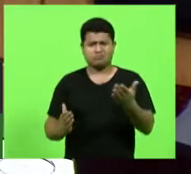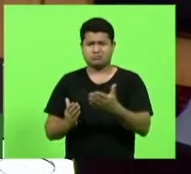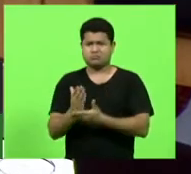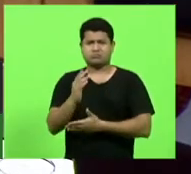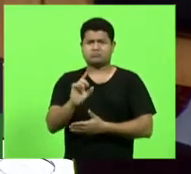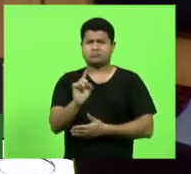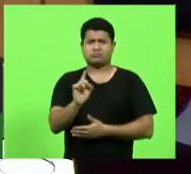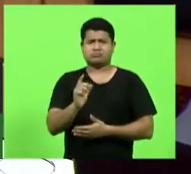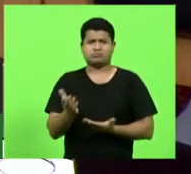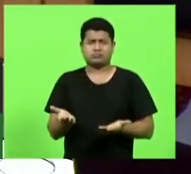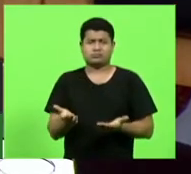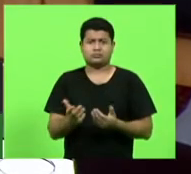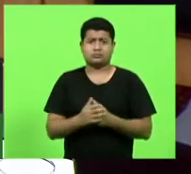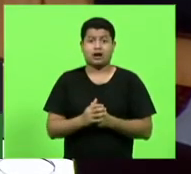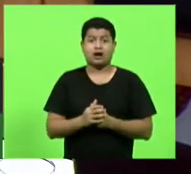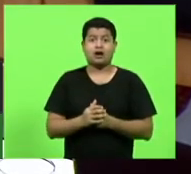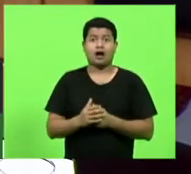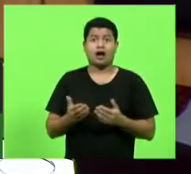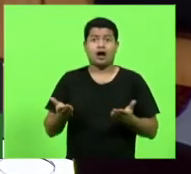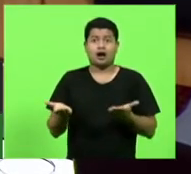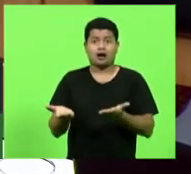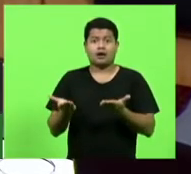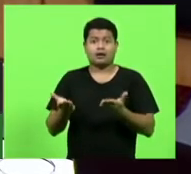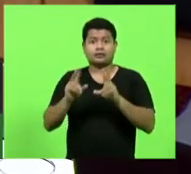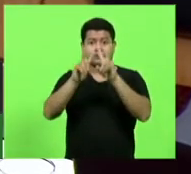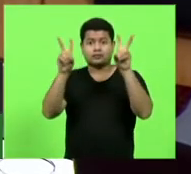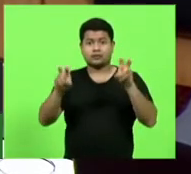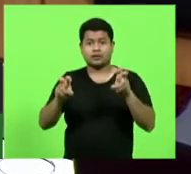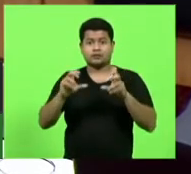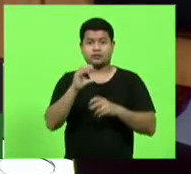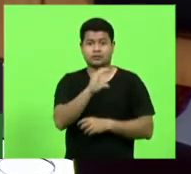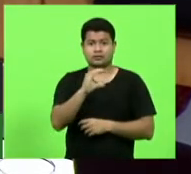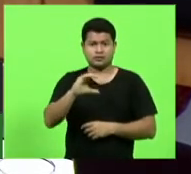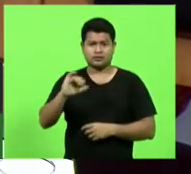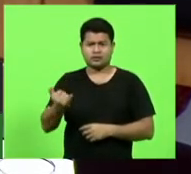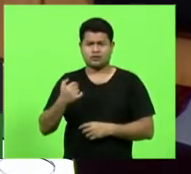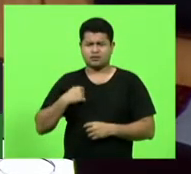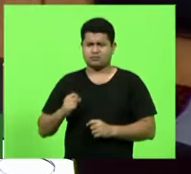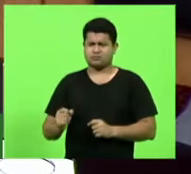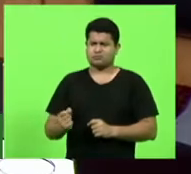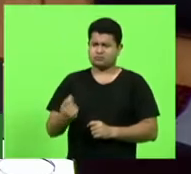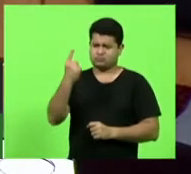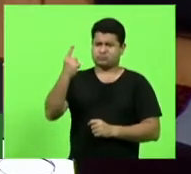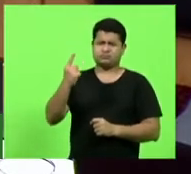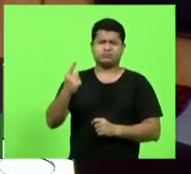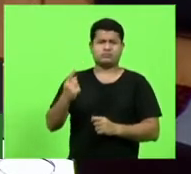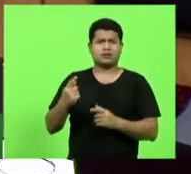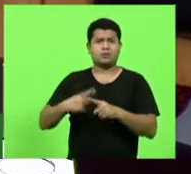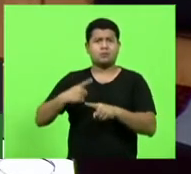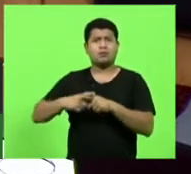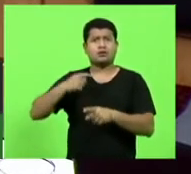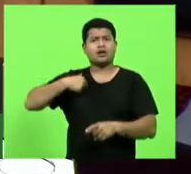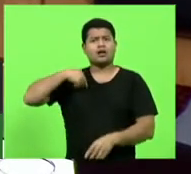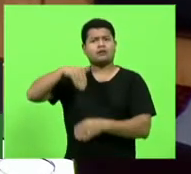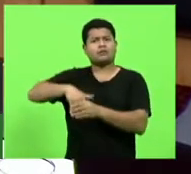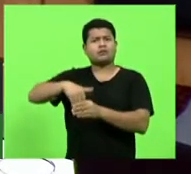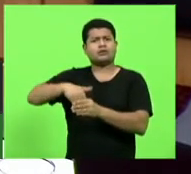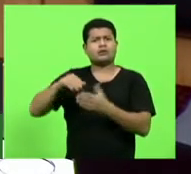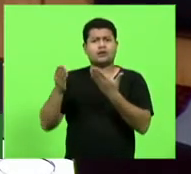Quando esse assunto estava na pauta da CCJ, me chamou a atenção, porque por que eu estava votando aquilo ali na